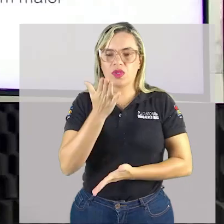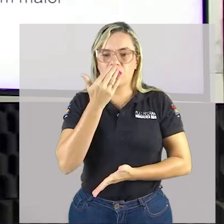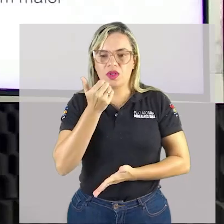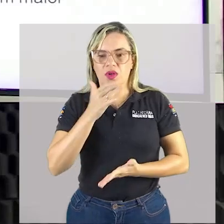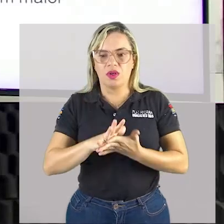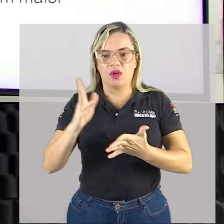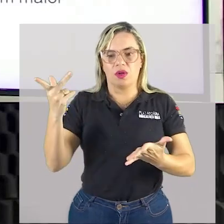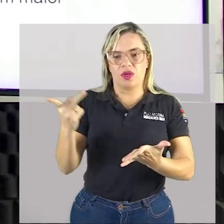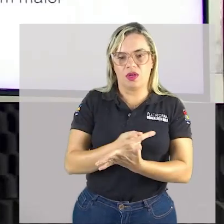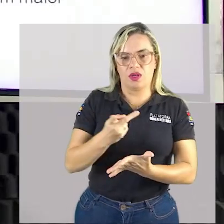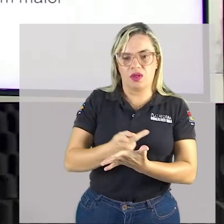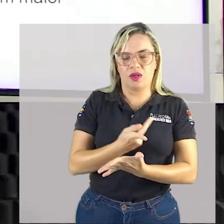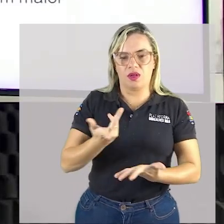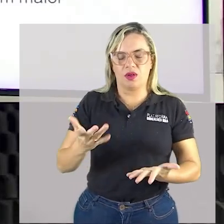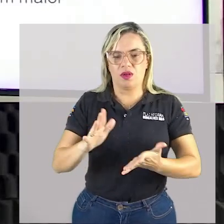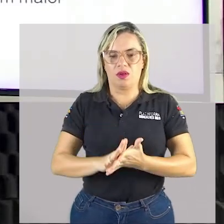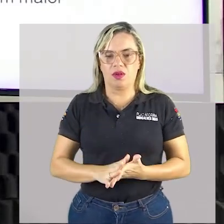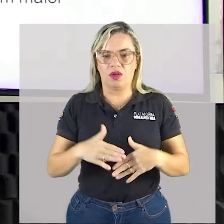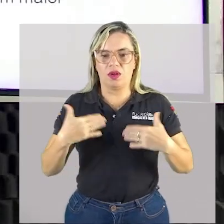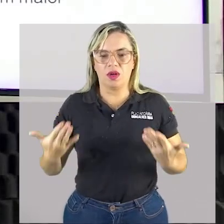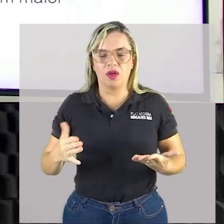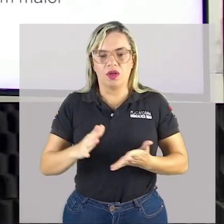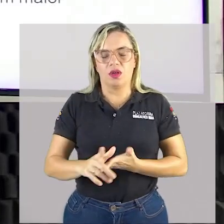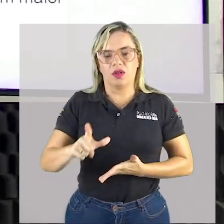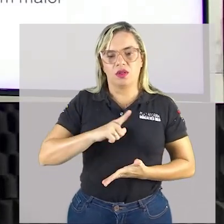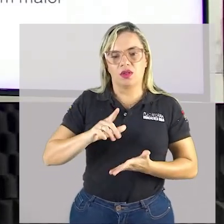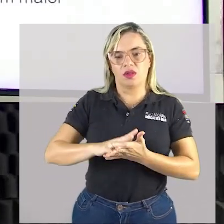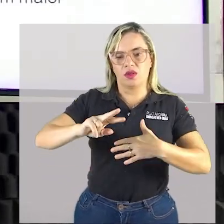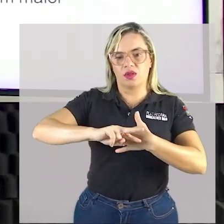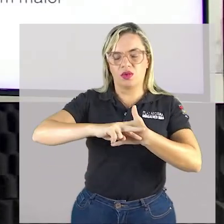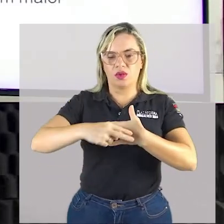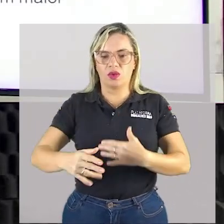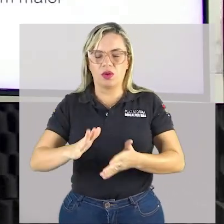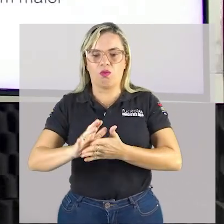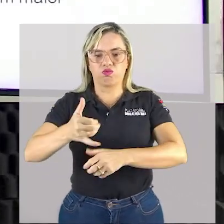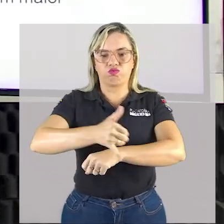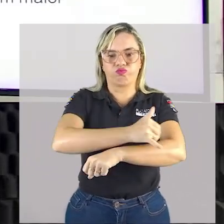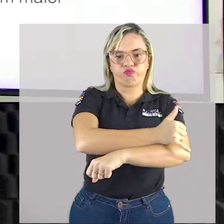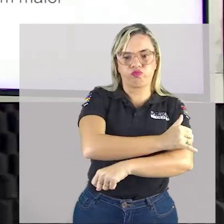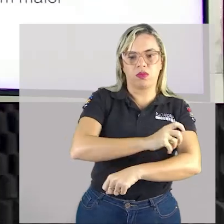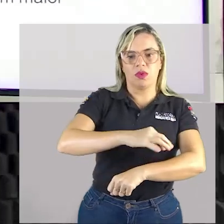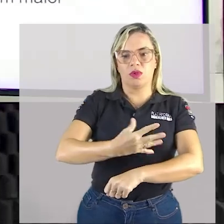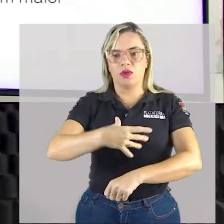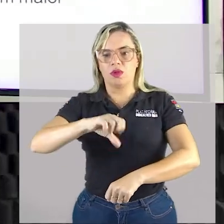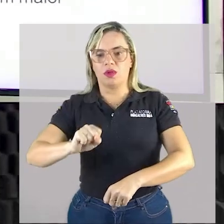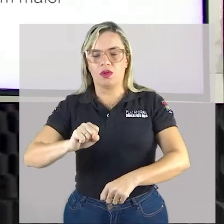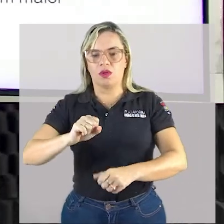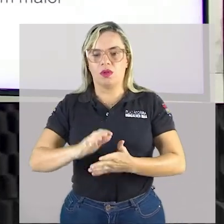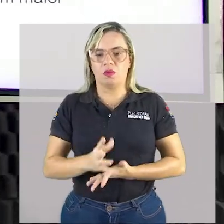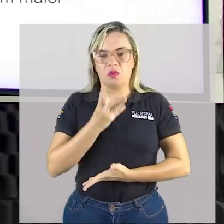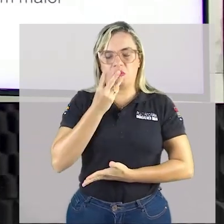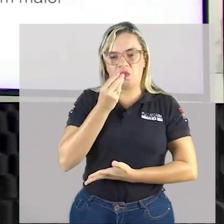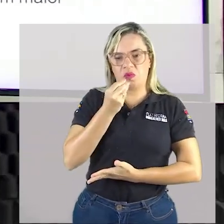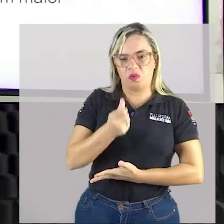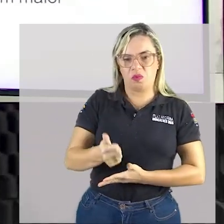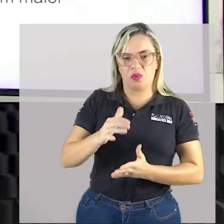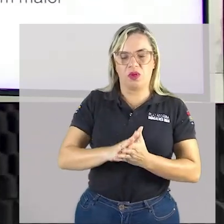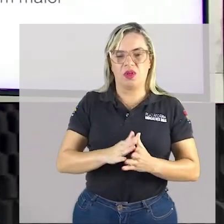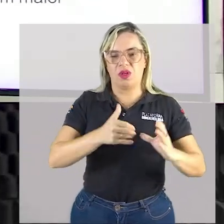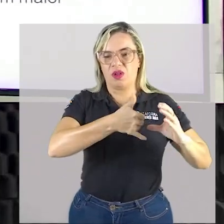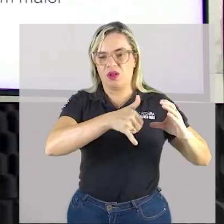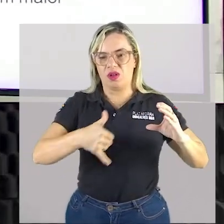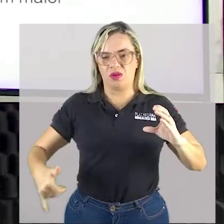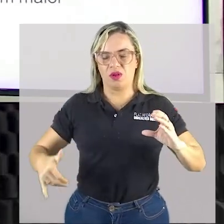uma alimentação inadequada engloba a alta ingestão de gorduras saturadas,